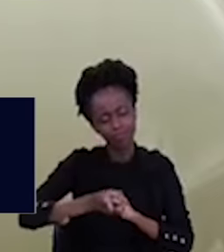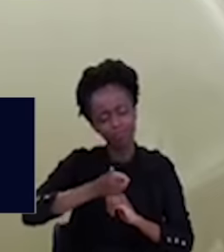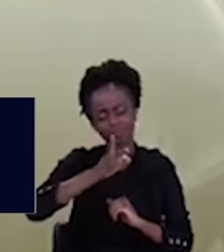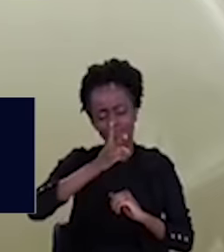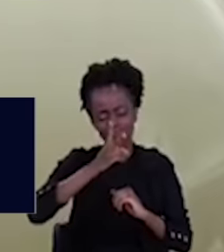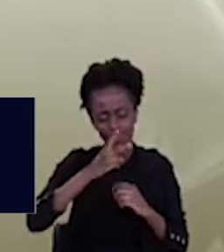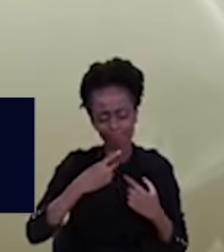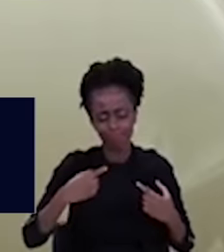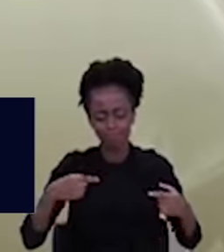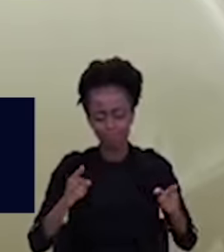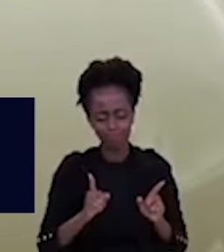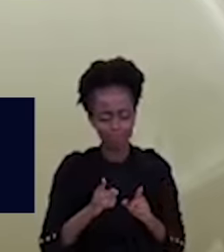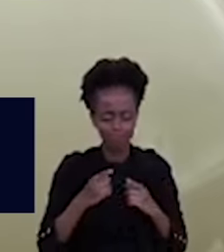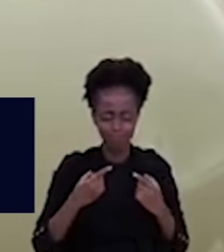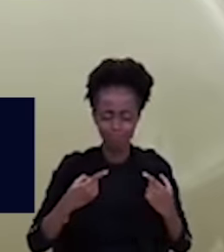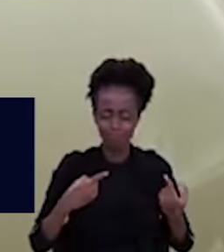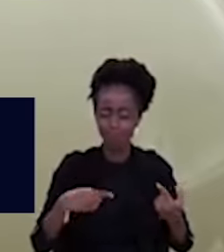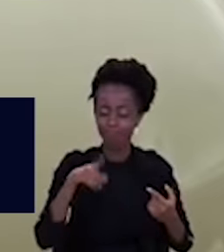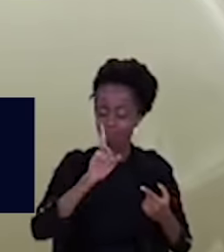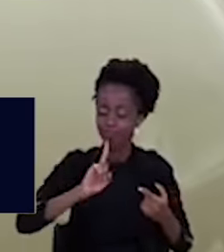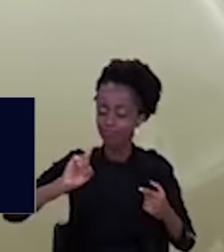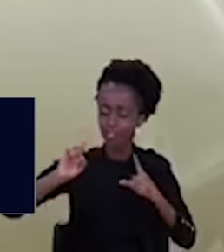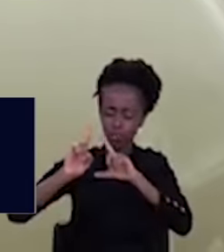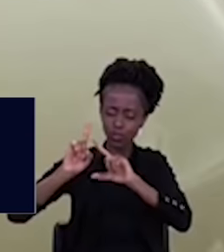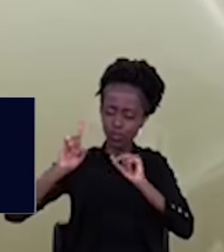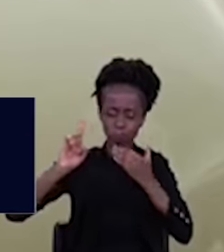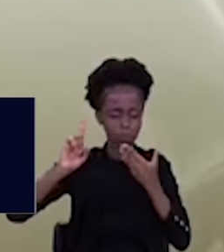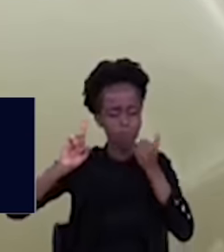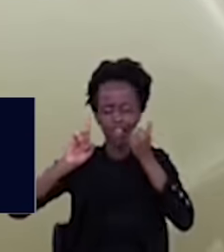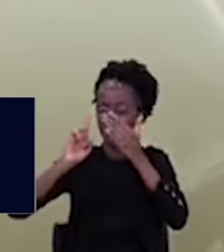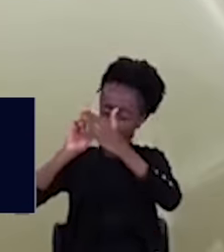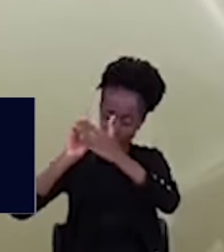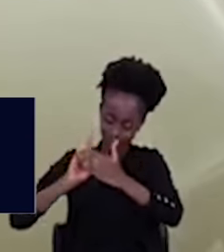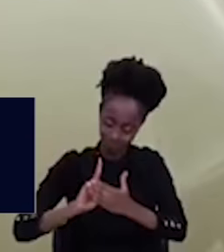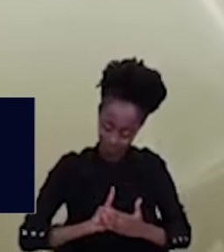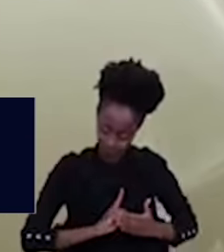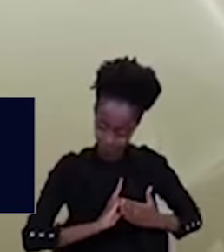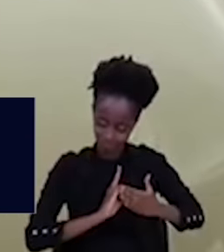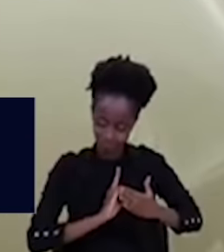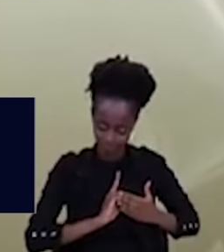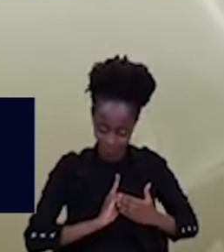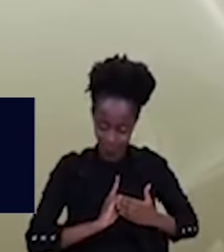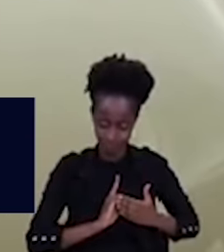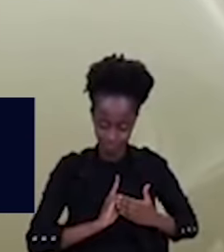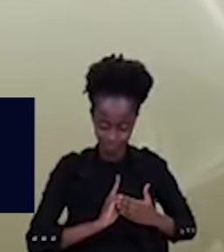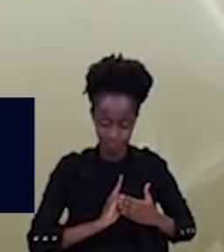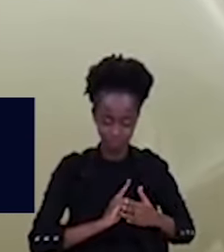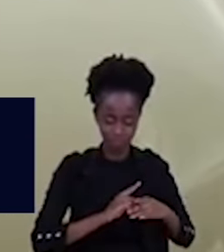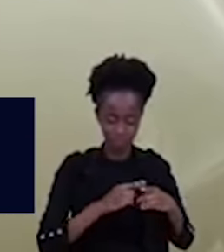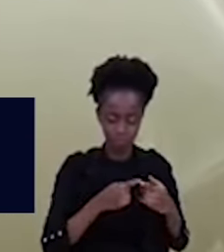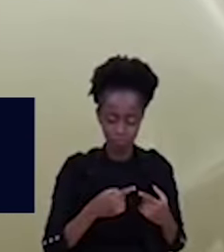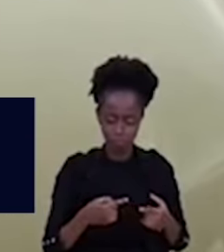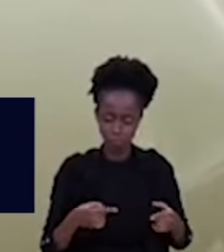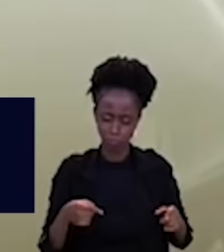te deixarei. És a melhor escolha que eu já fiz, és a melhor escolha que